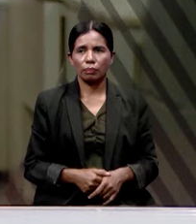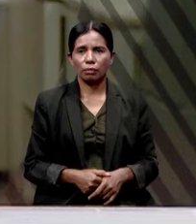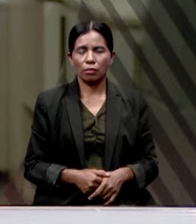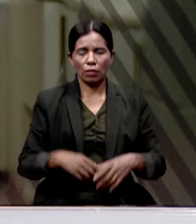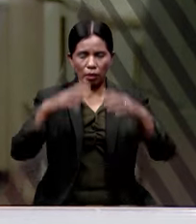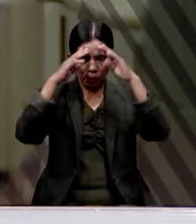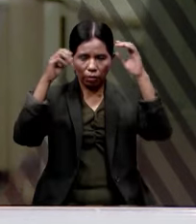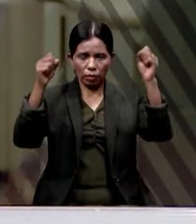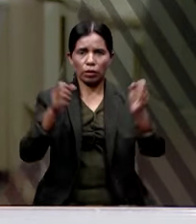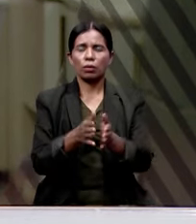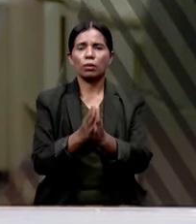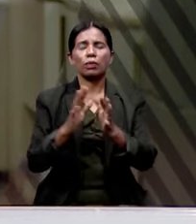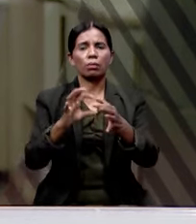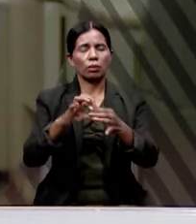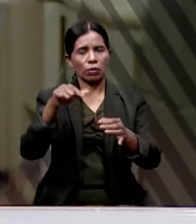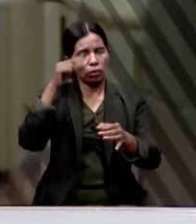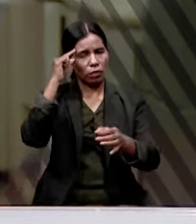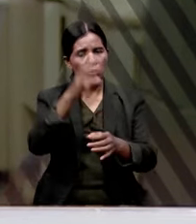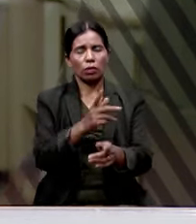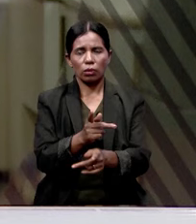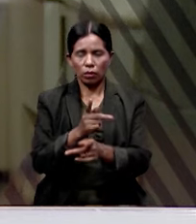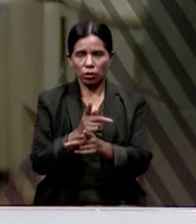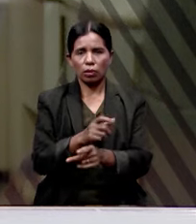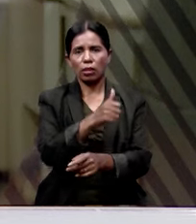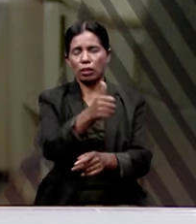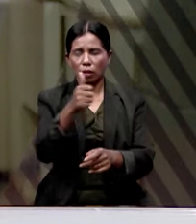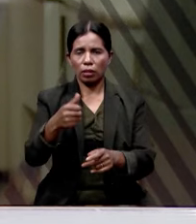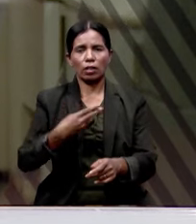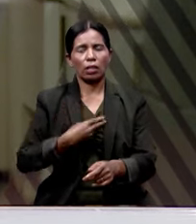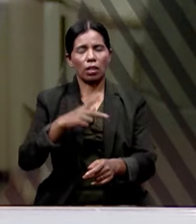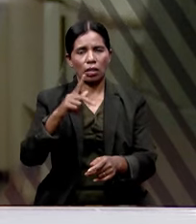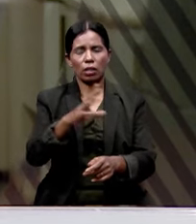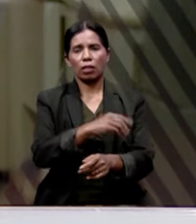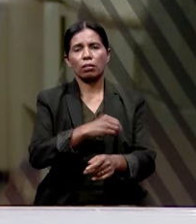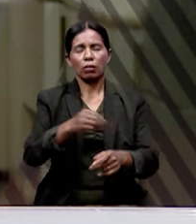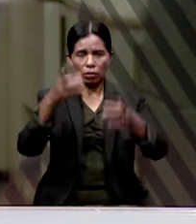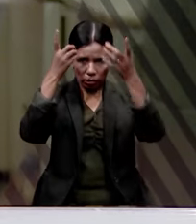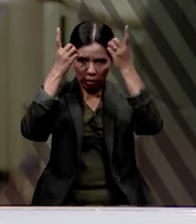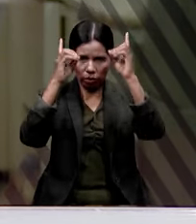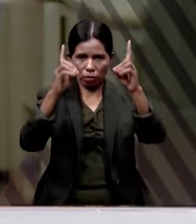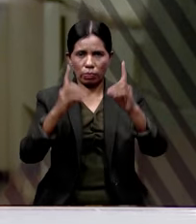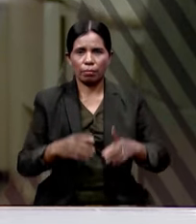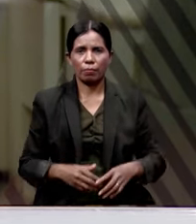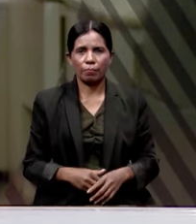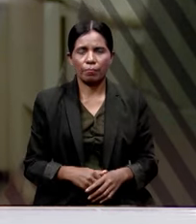Presidente da República, o seu membro do governo, a tu cuidado com a ideia que lhe arralou com a decisão.